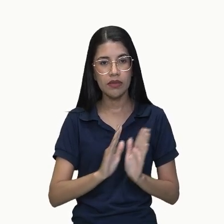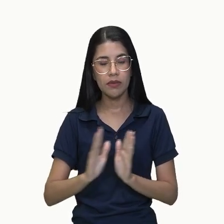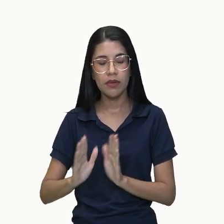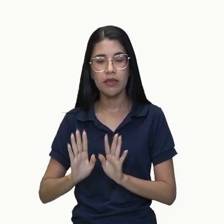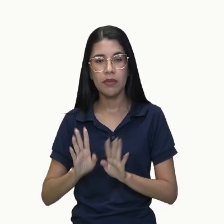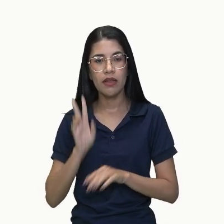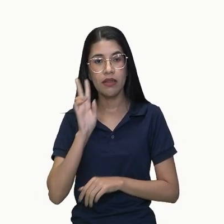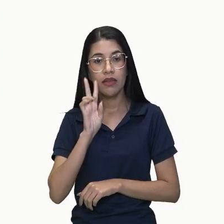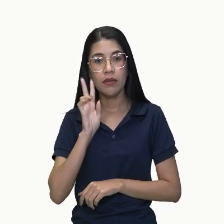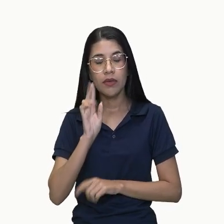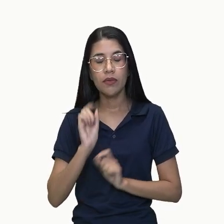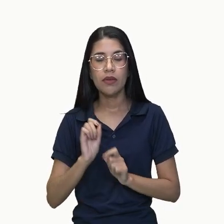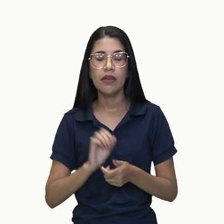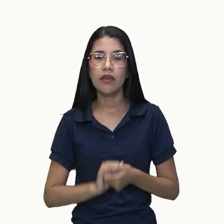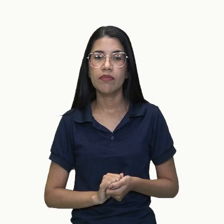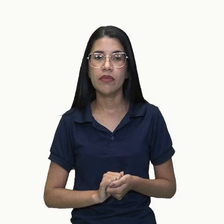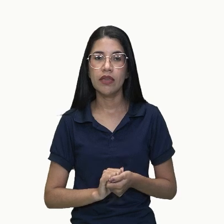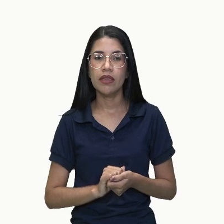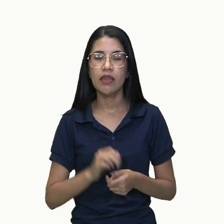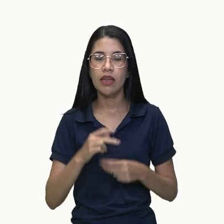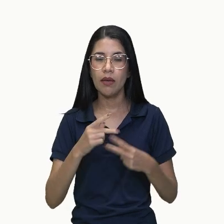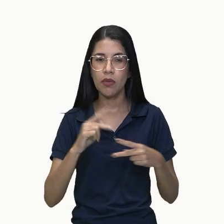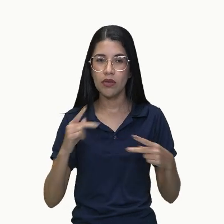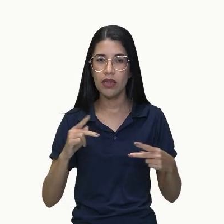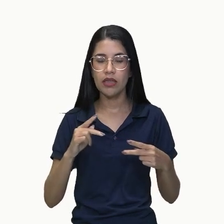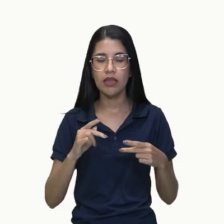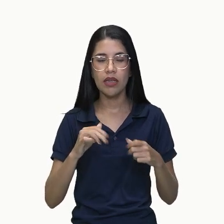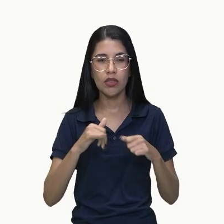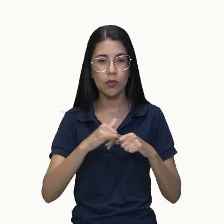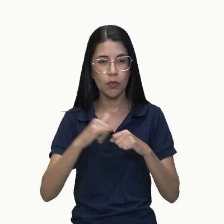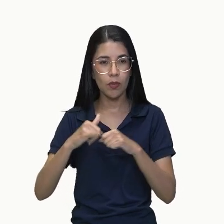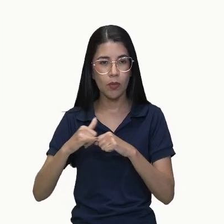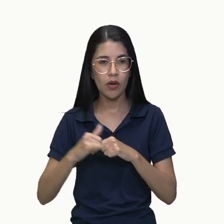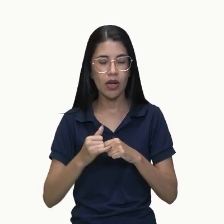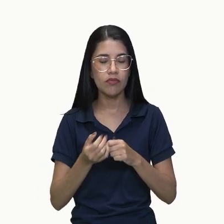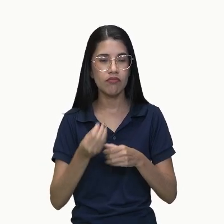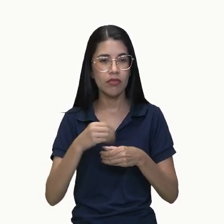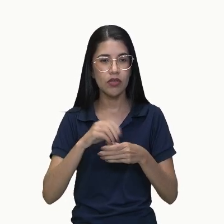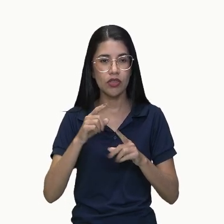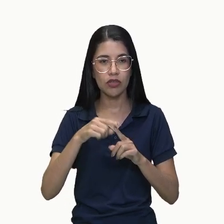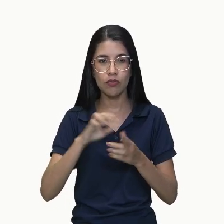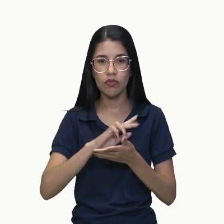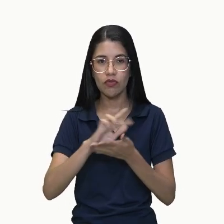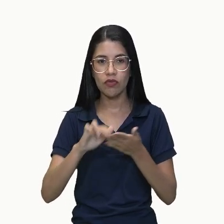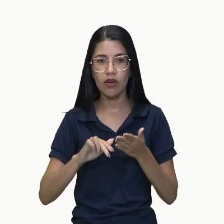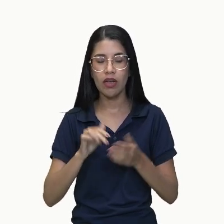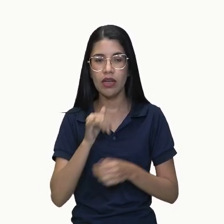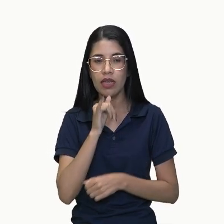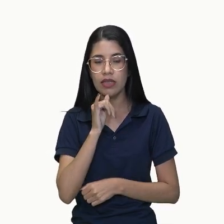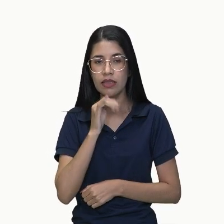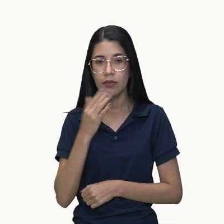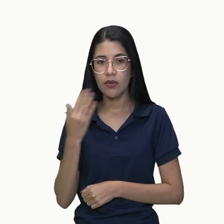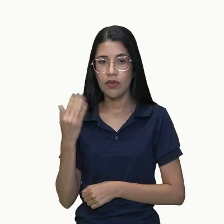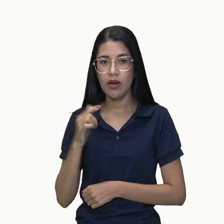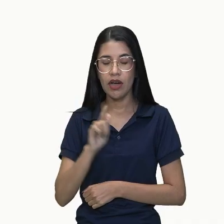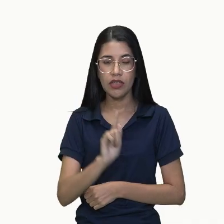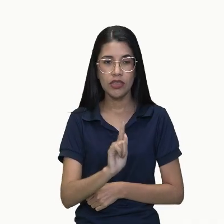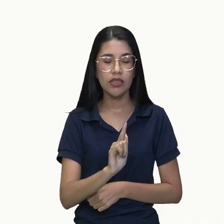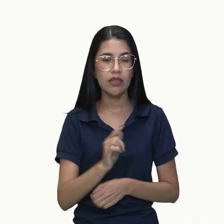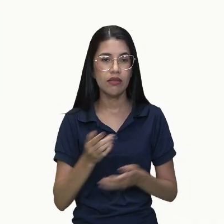é uma cadeia muito grande de aminoácidos. E aqui a gente tem a primeira base G,